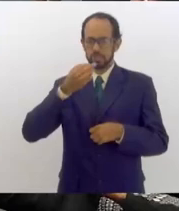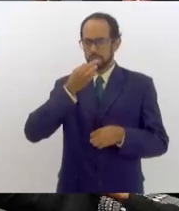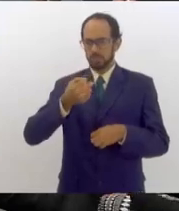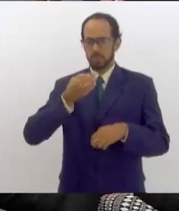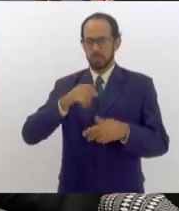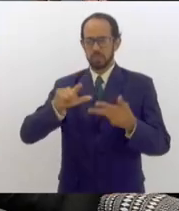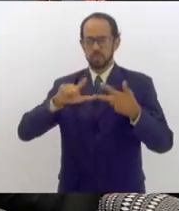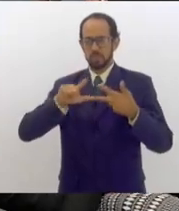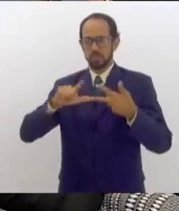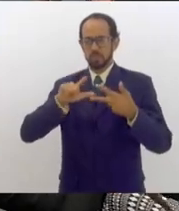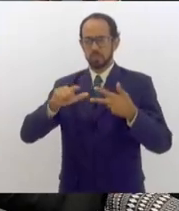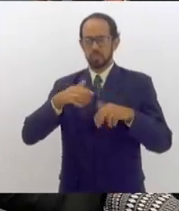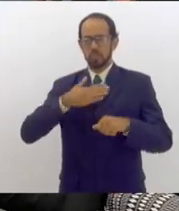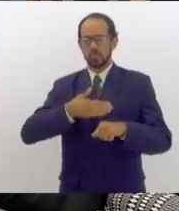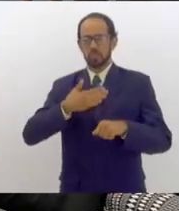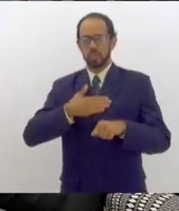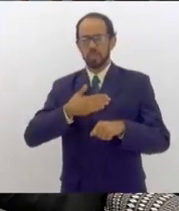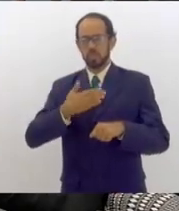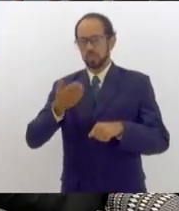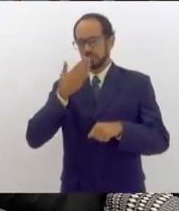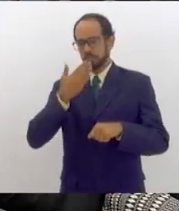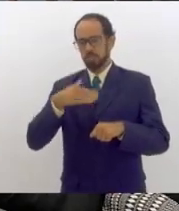queria verificar